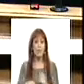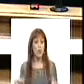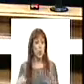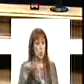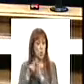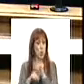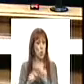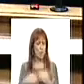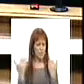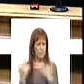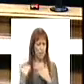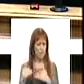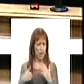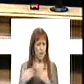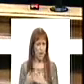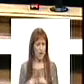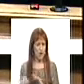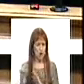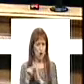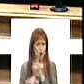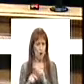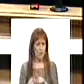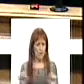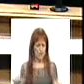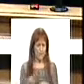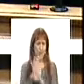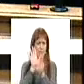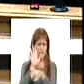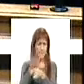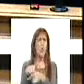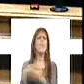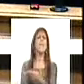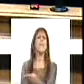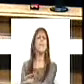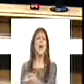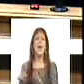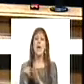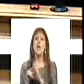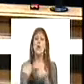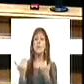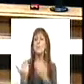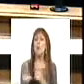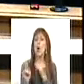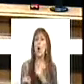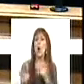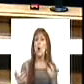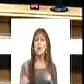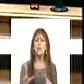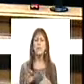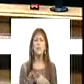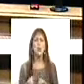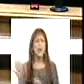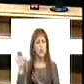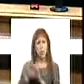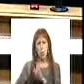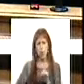uma norma restritiva e uma norma claramente discriminatória. A norma restritiva prende-se com